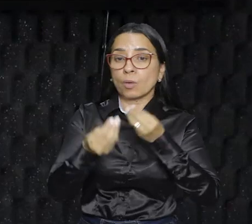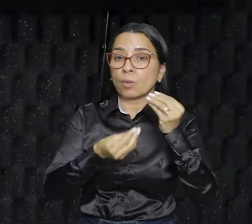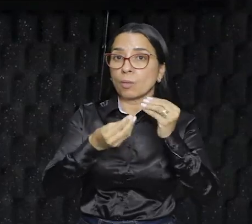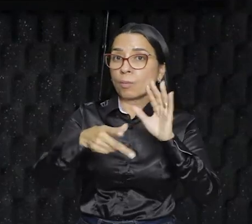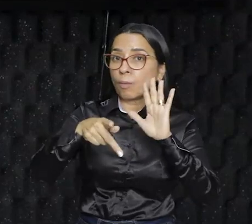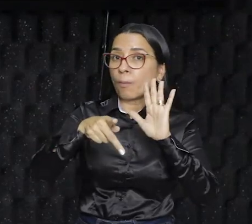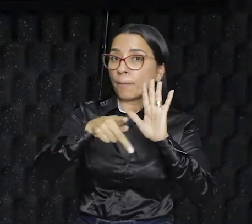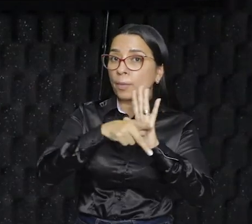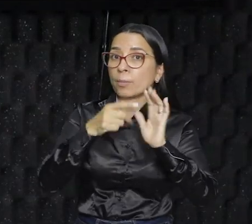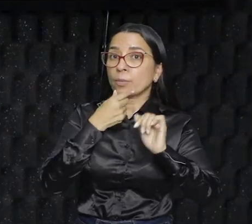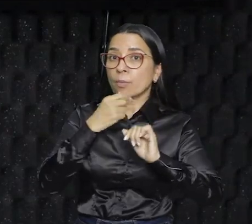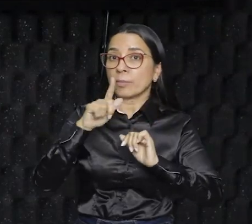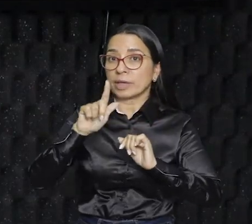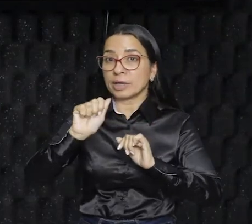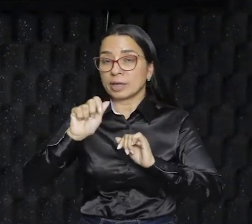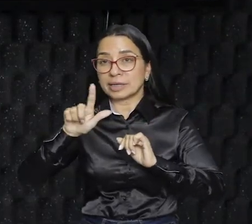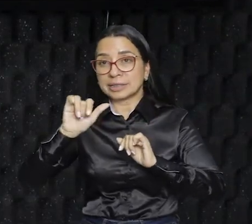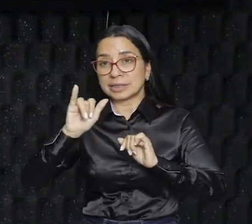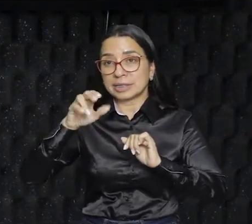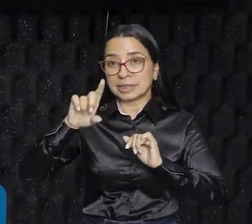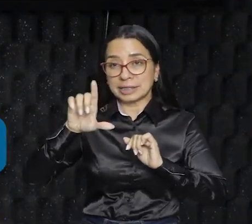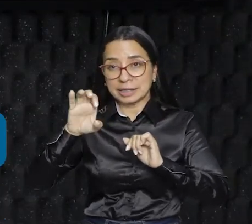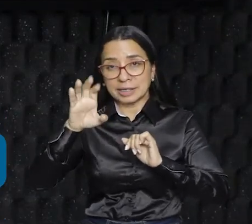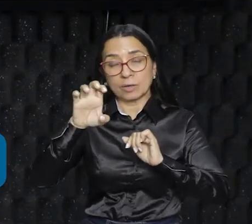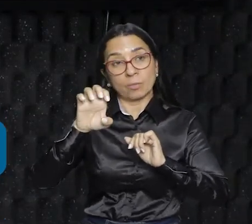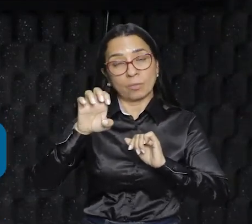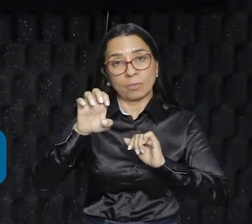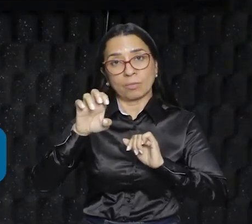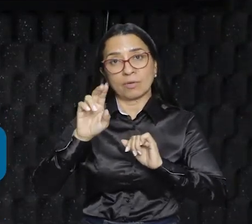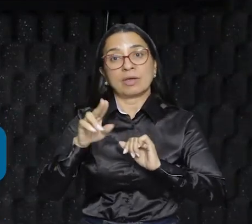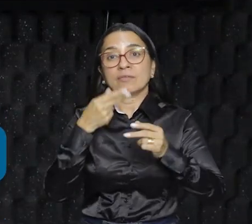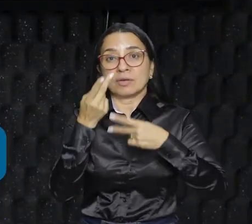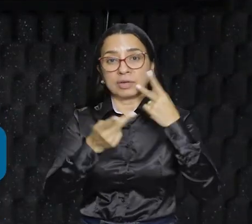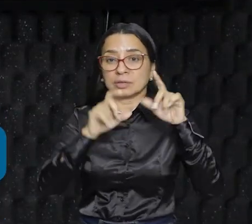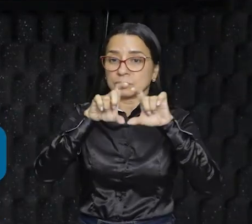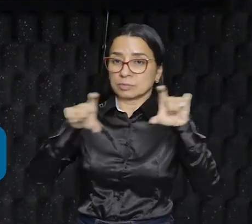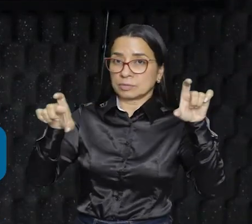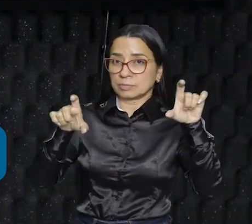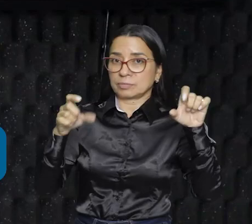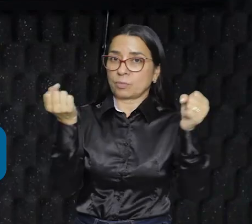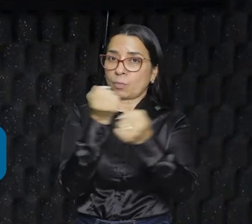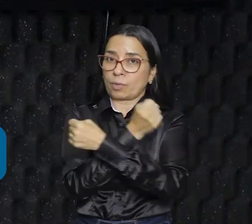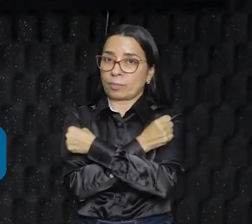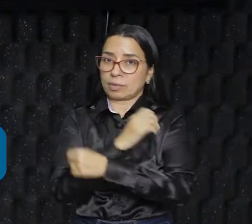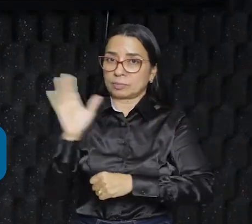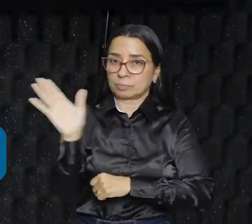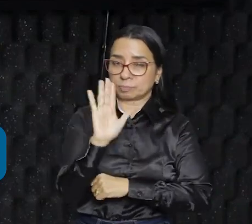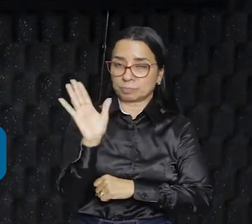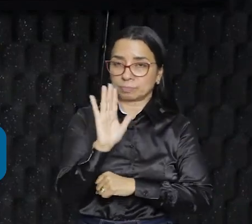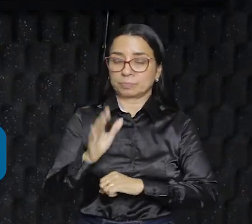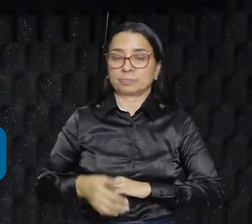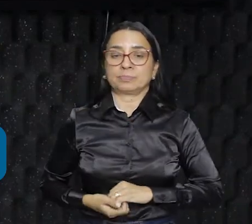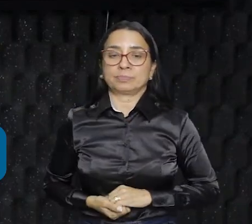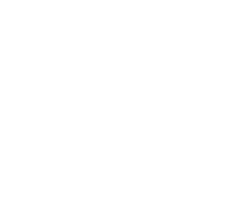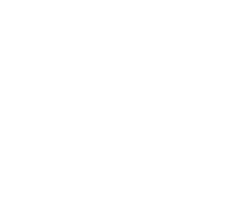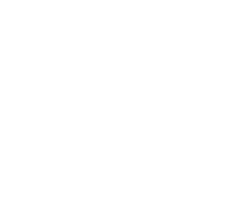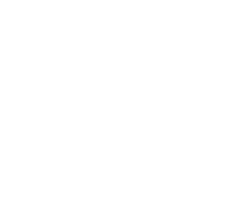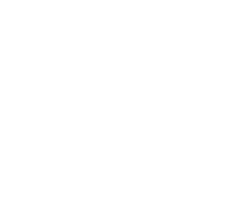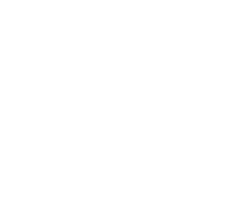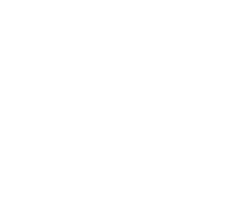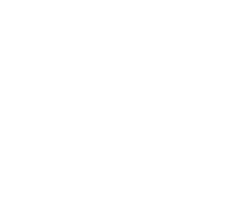vem falando no fragmento. Tá? Beleza, galera? Um grande abraço e até o nosso próximo encontro. Valeu!